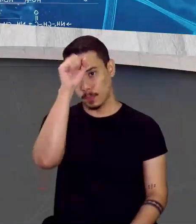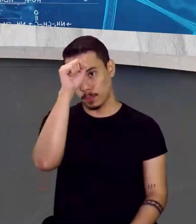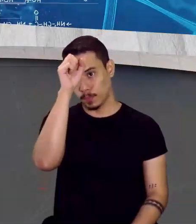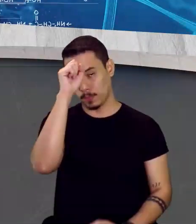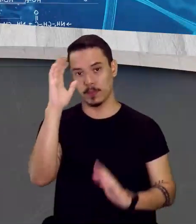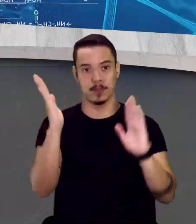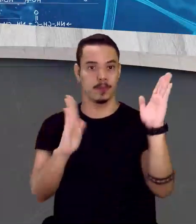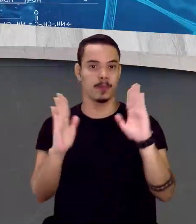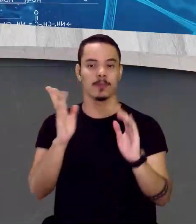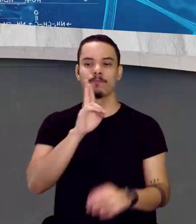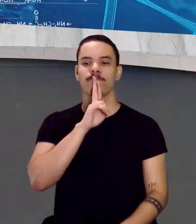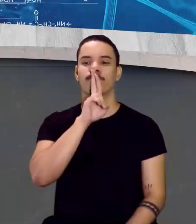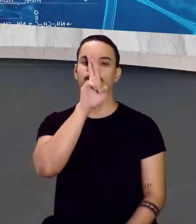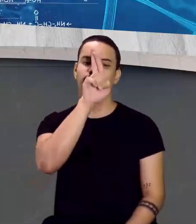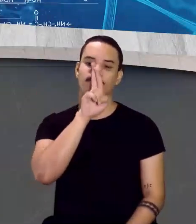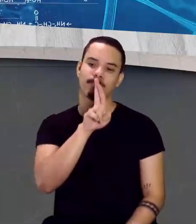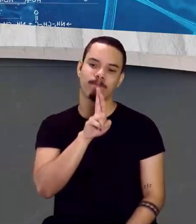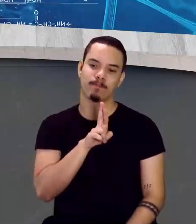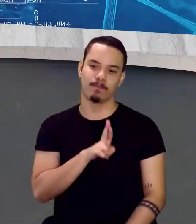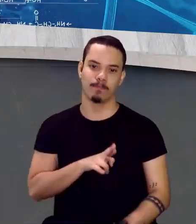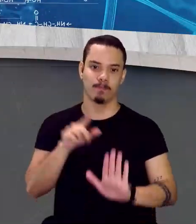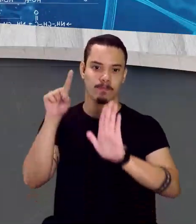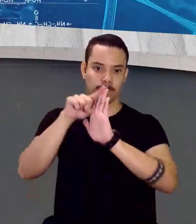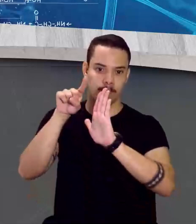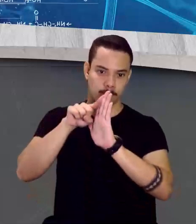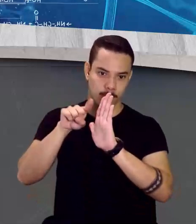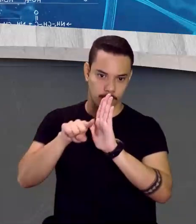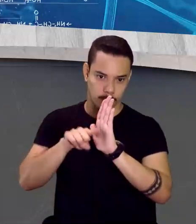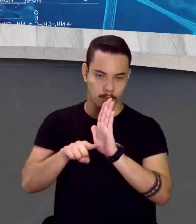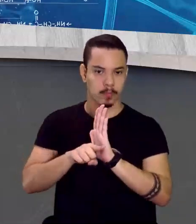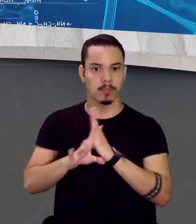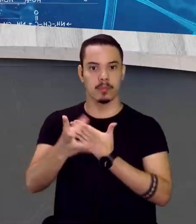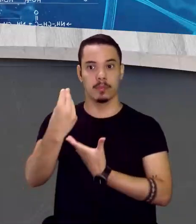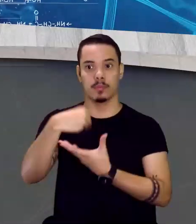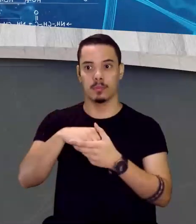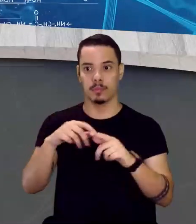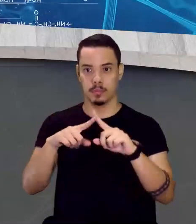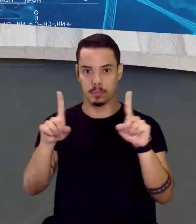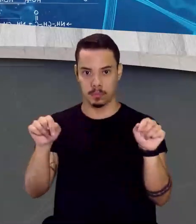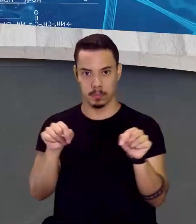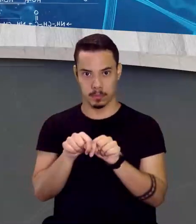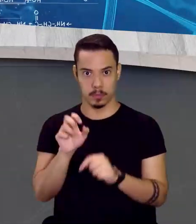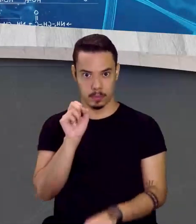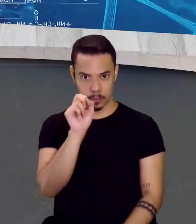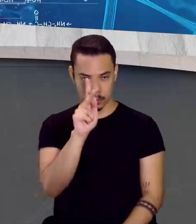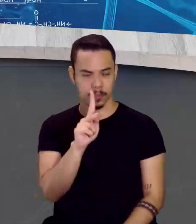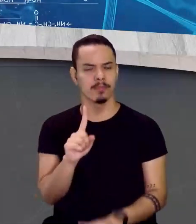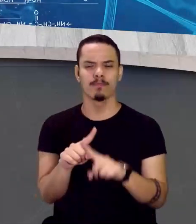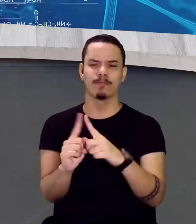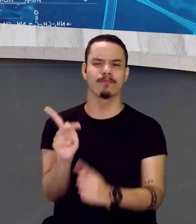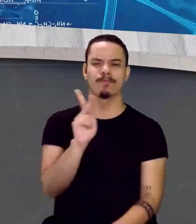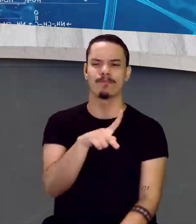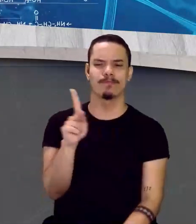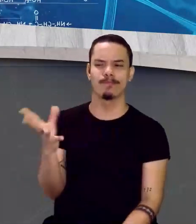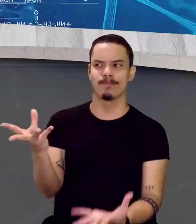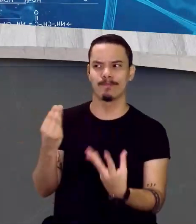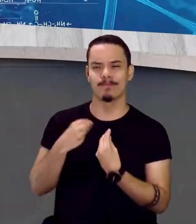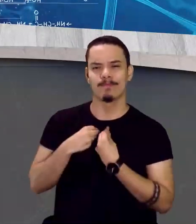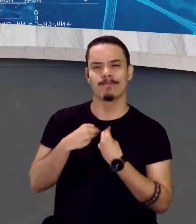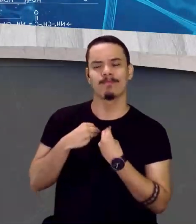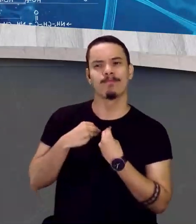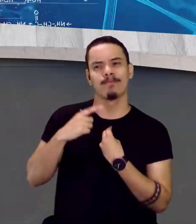a resolução das questões na atividade de sala dessa aula. Professor, eu fiquei assim um